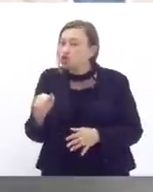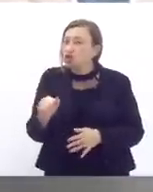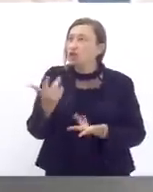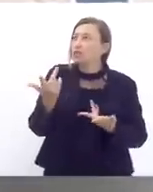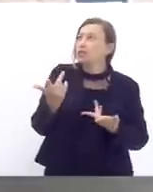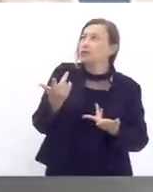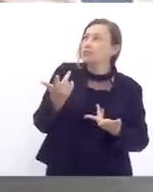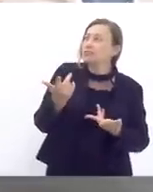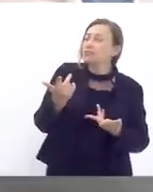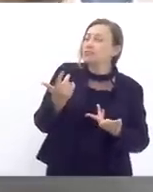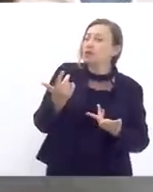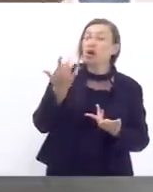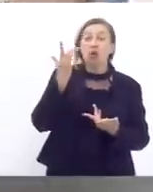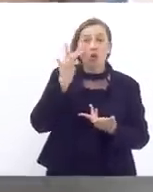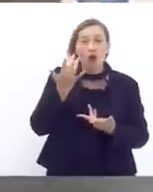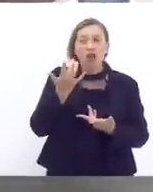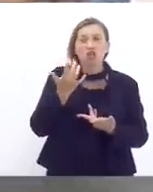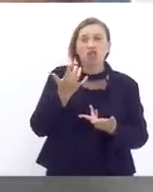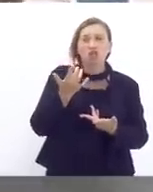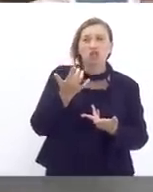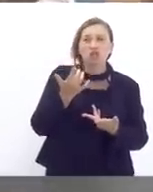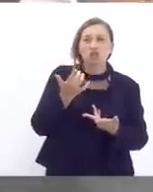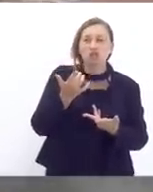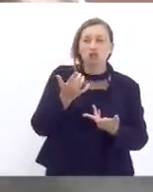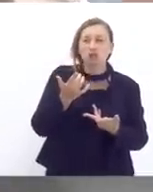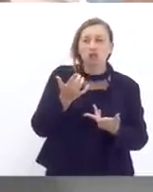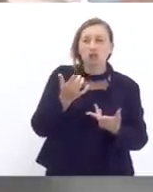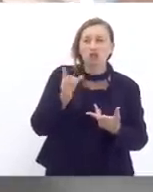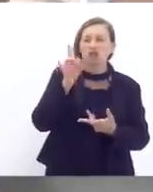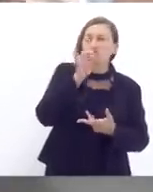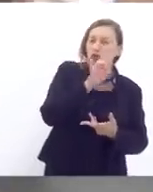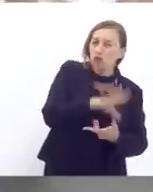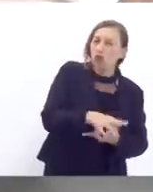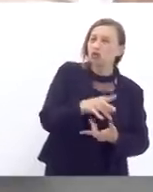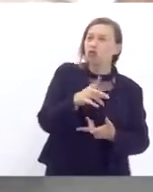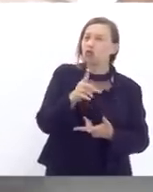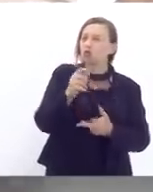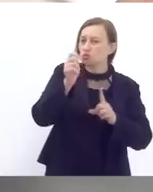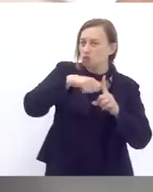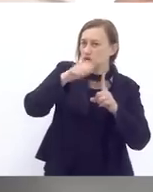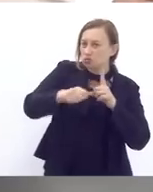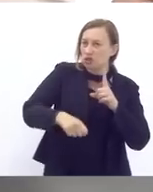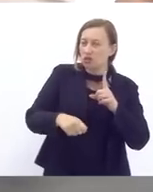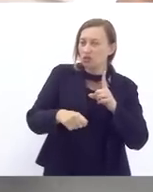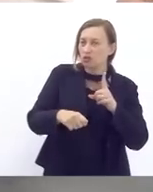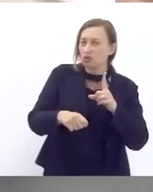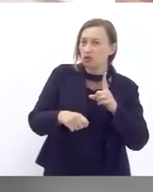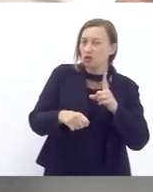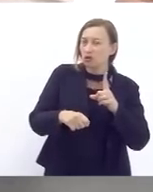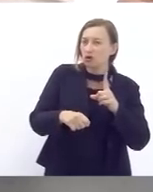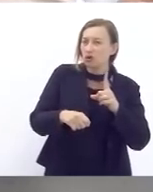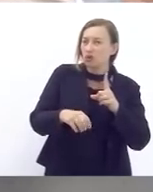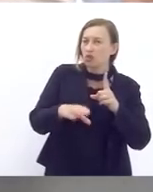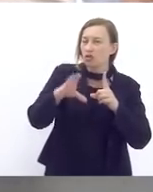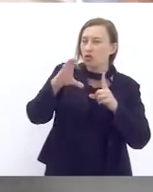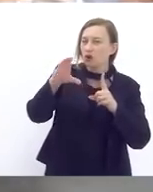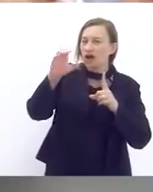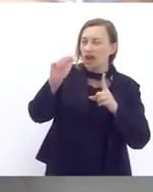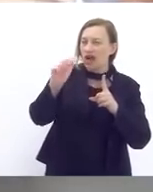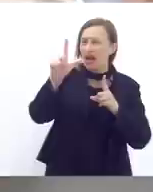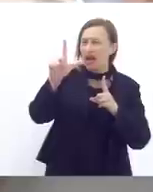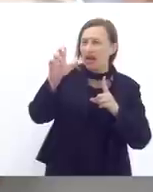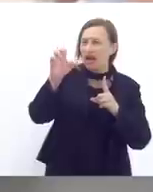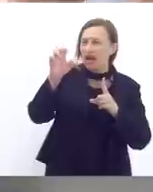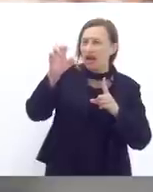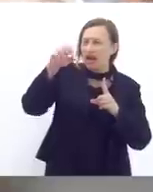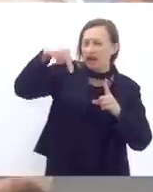eu acredito que tenha sido pontual nesses dois últimos meses porque o calendário de rodar e disponibilizar